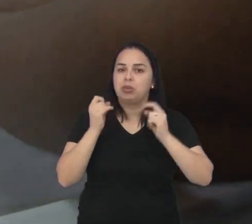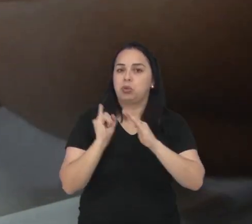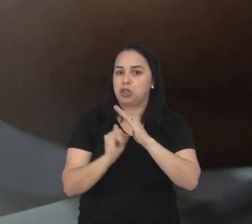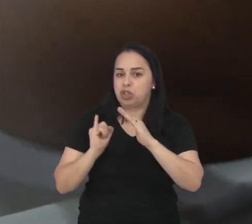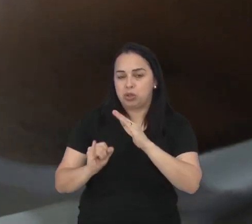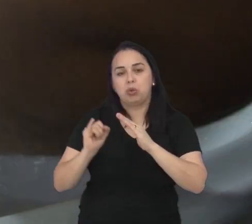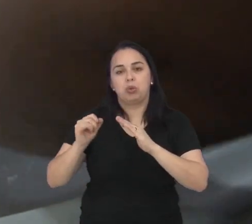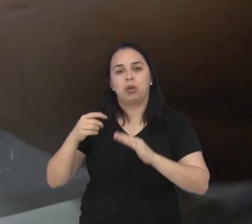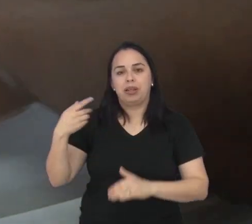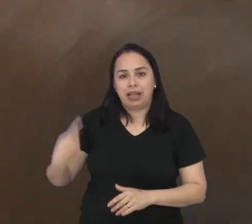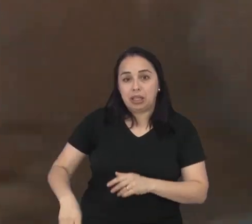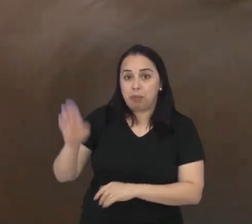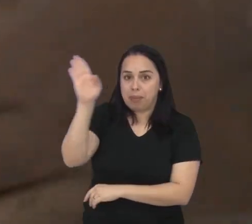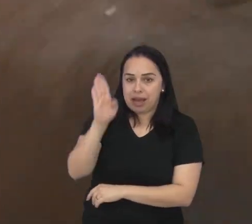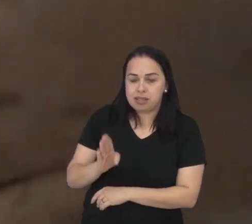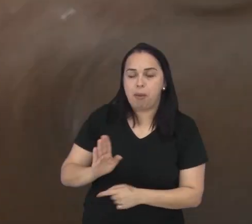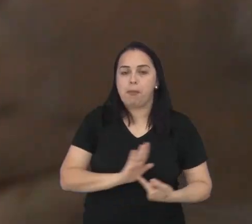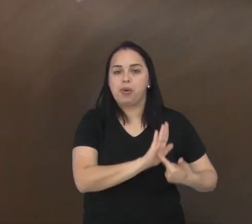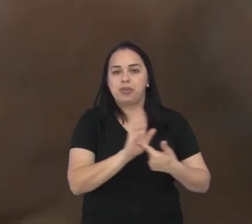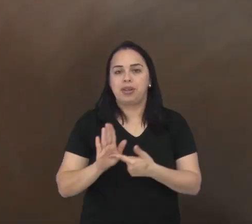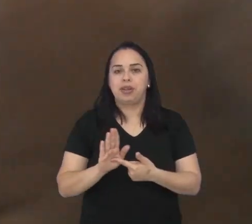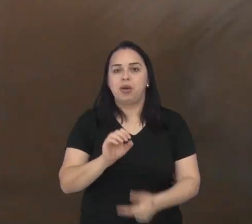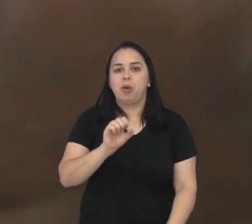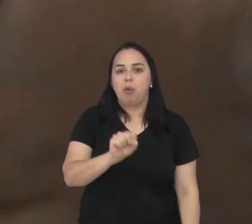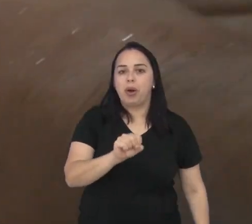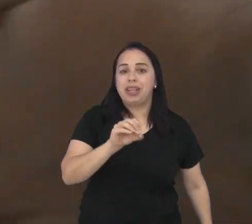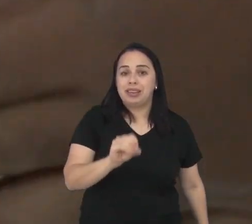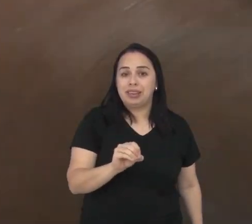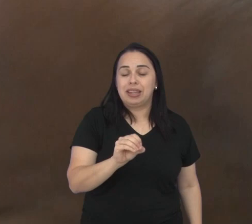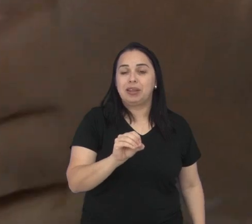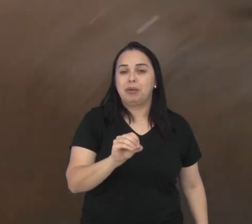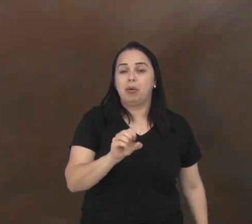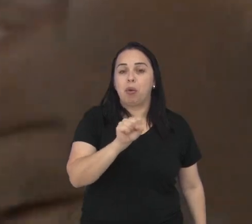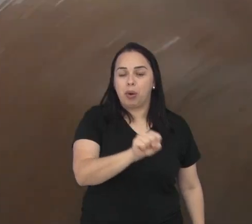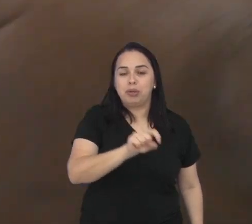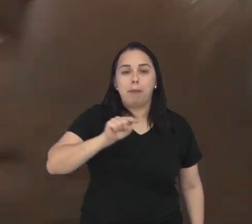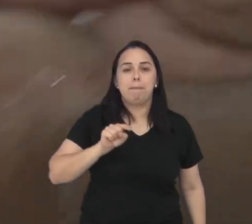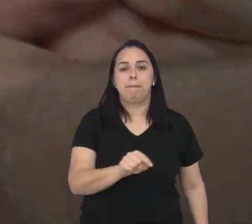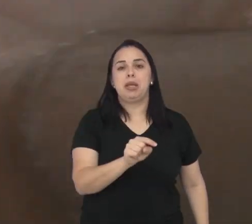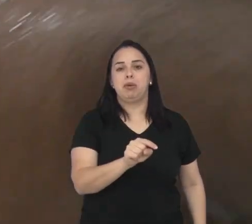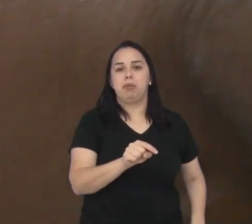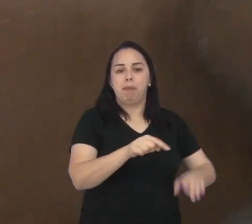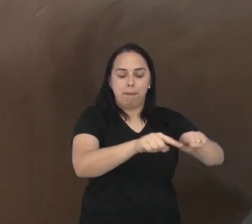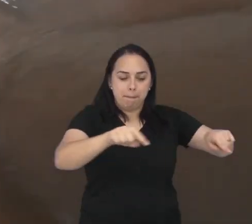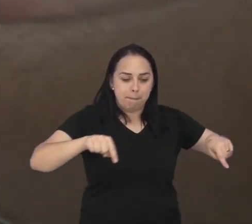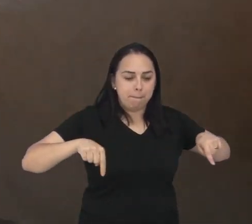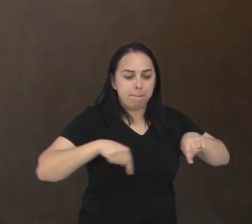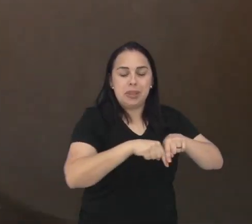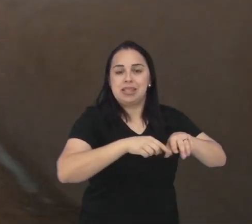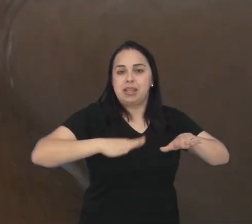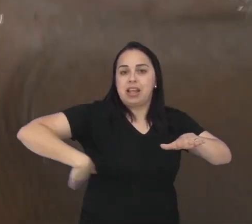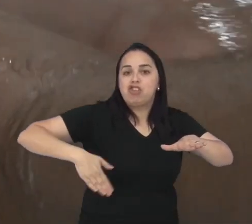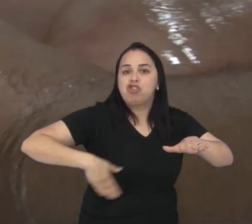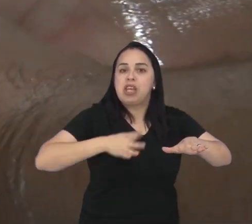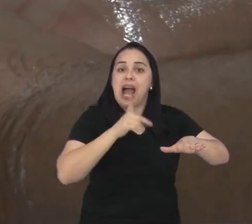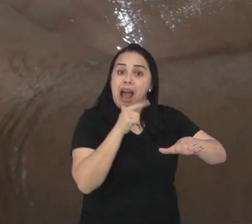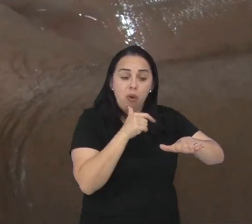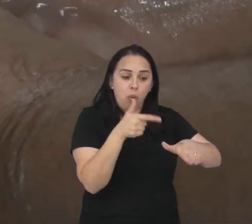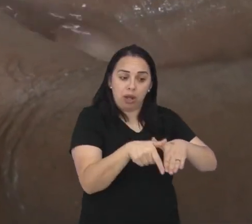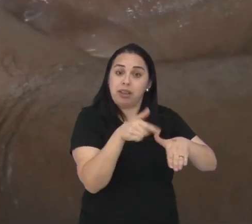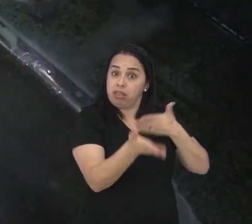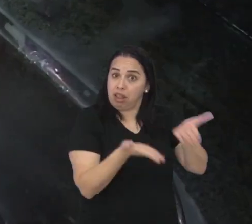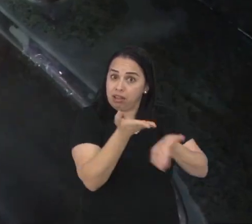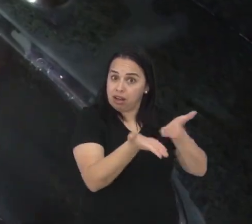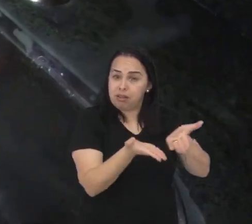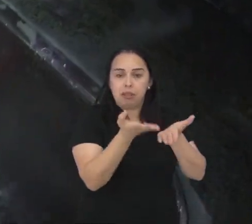Instituto Trata Brasil apontou que cerca de 8 mil piscinas olímpicas de água tratada são desperdiçadas diariamente no